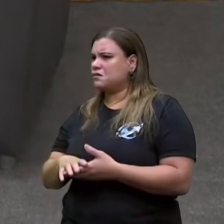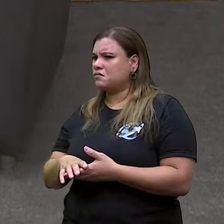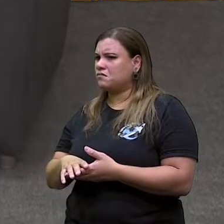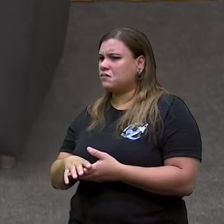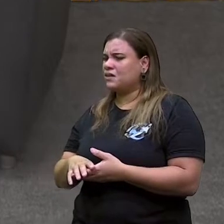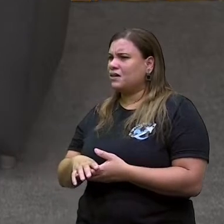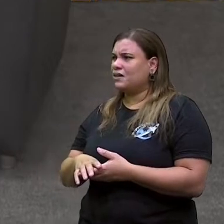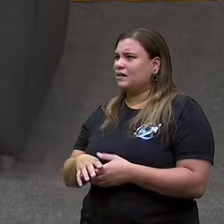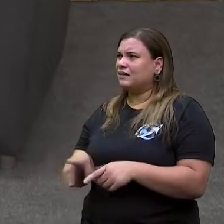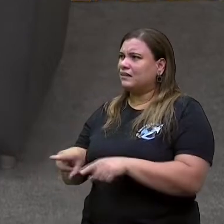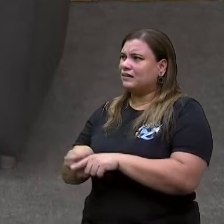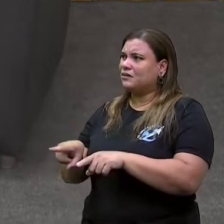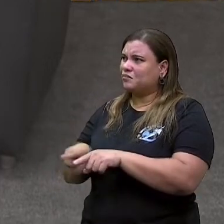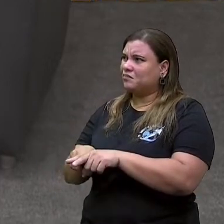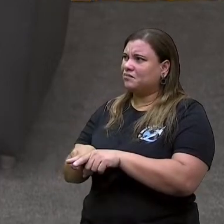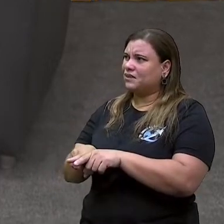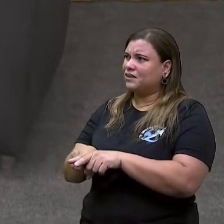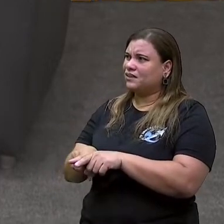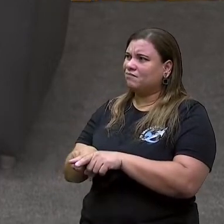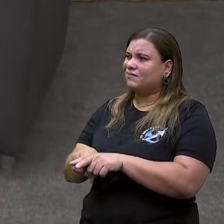que menos lê no mundo?